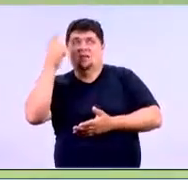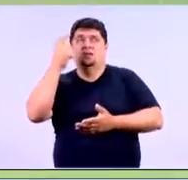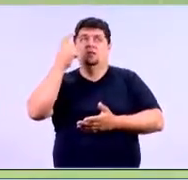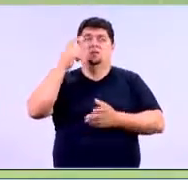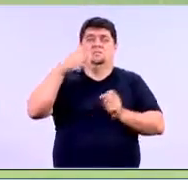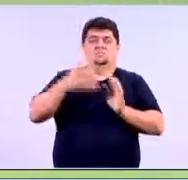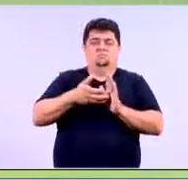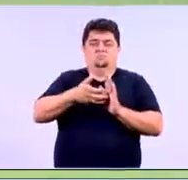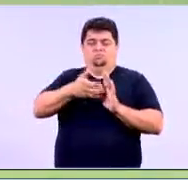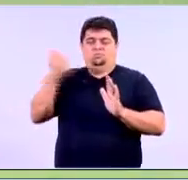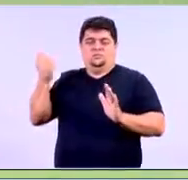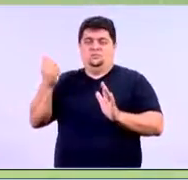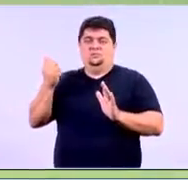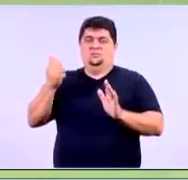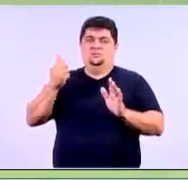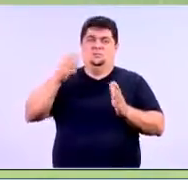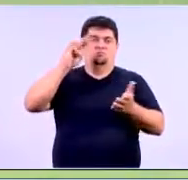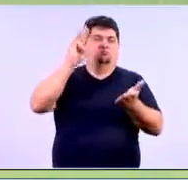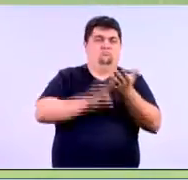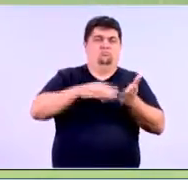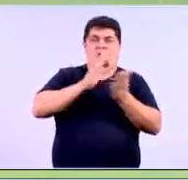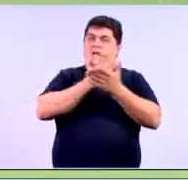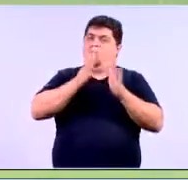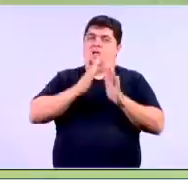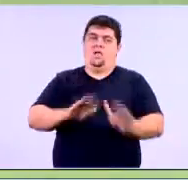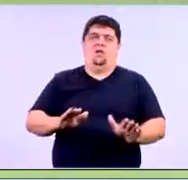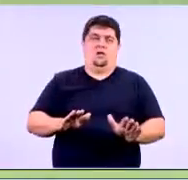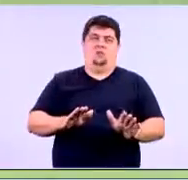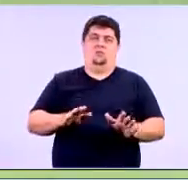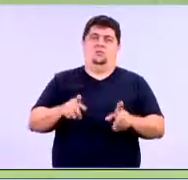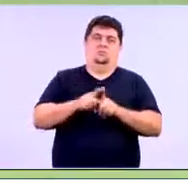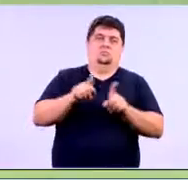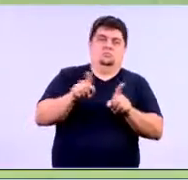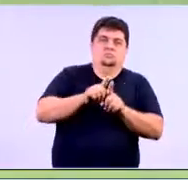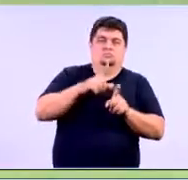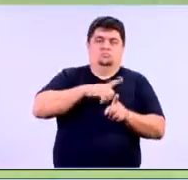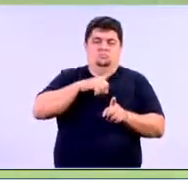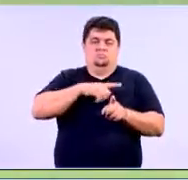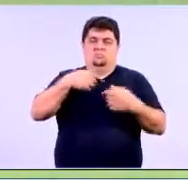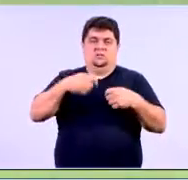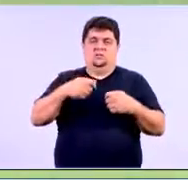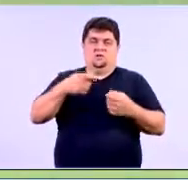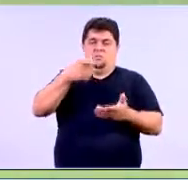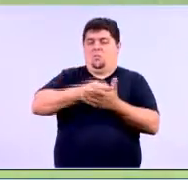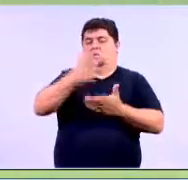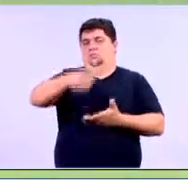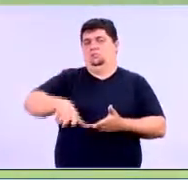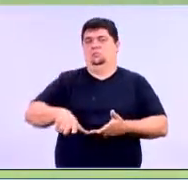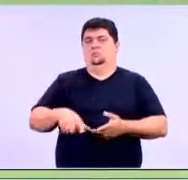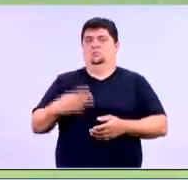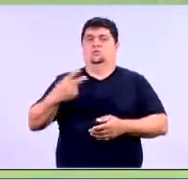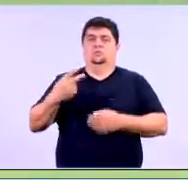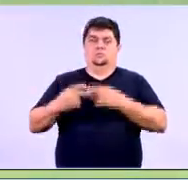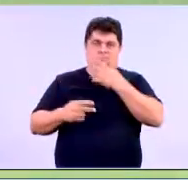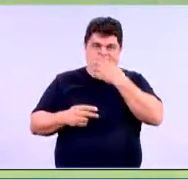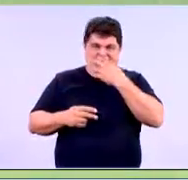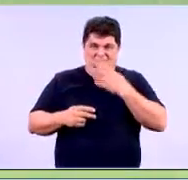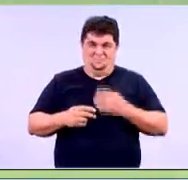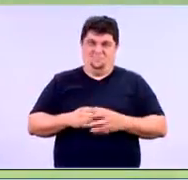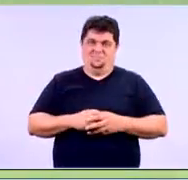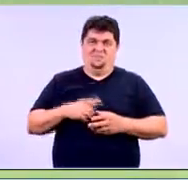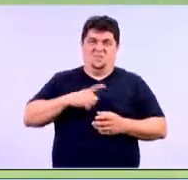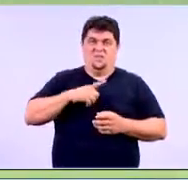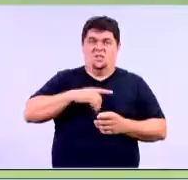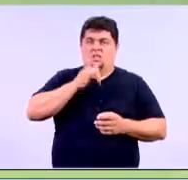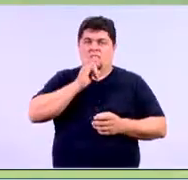excluída a aplicação de penalidades em infração dos dispositivos interpretados. Número 2, tratando-se de